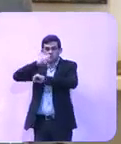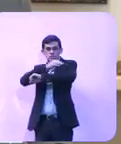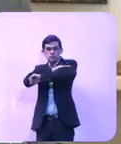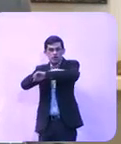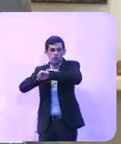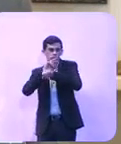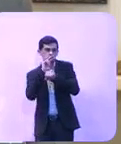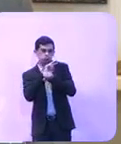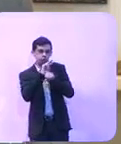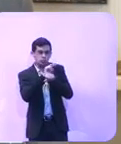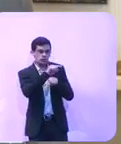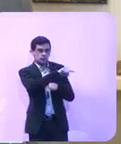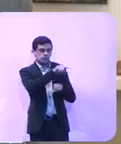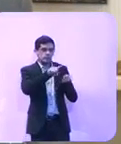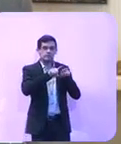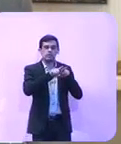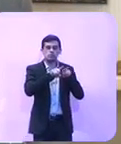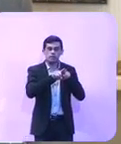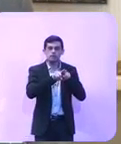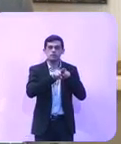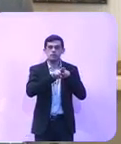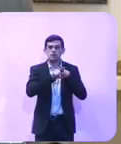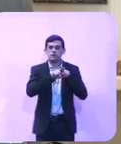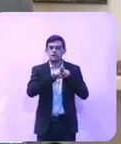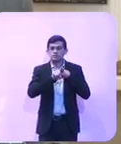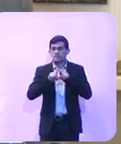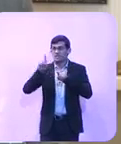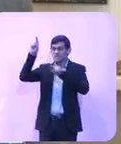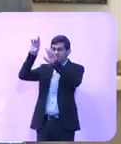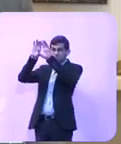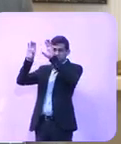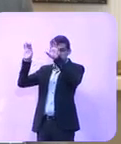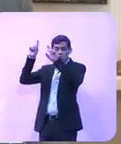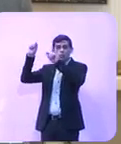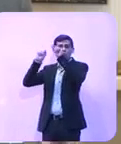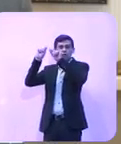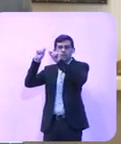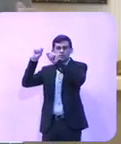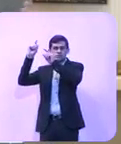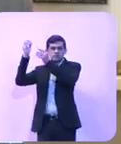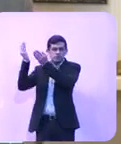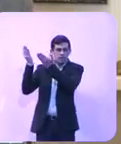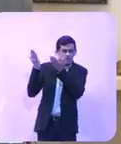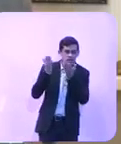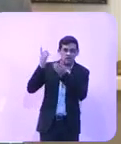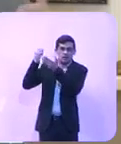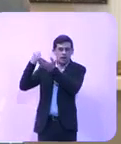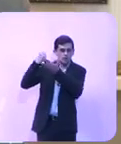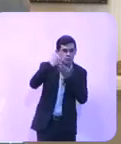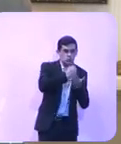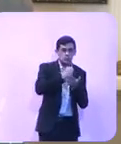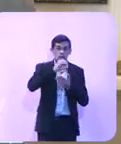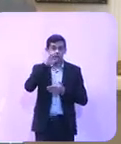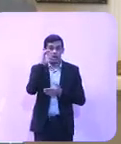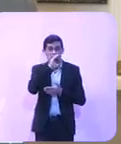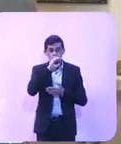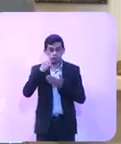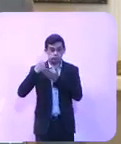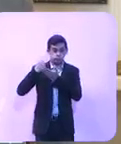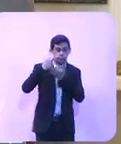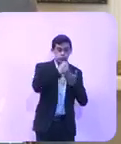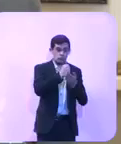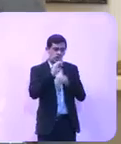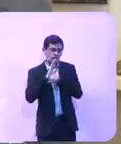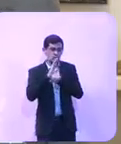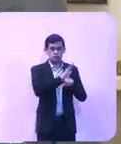Jacó proteja, que do teu templo Deus lhe envie socorro, do seu templo Deus